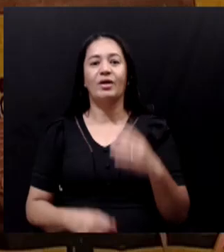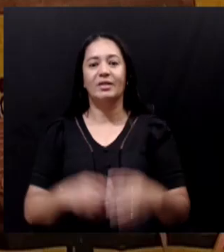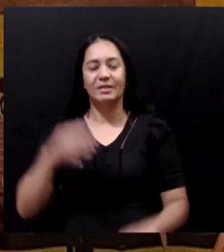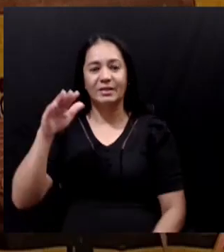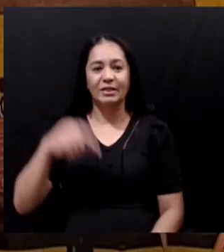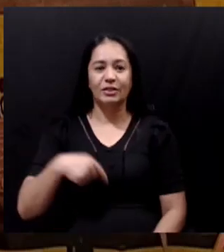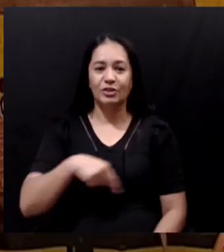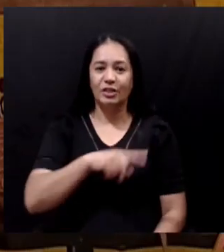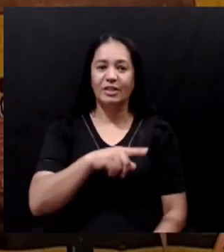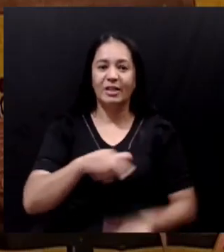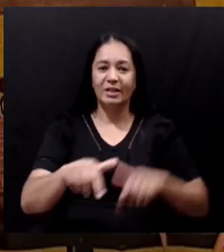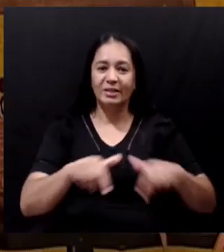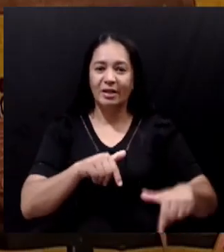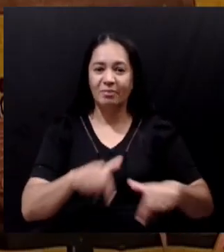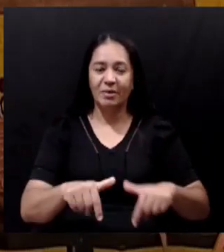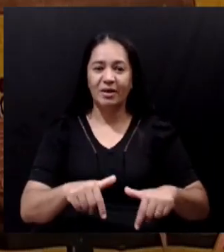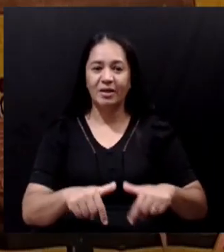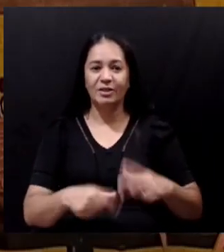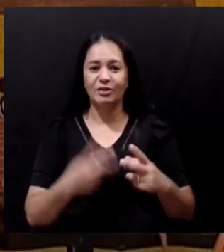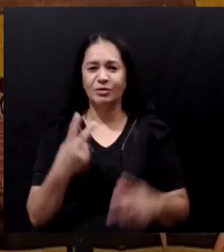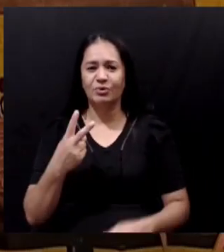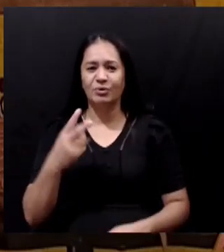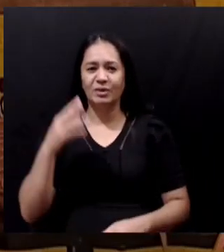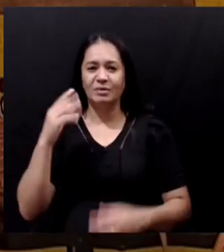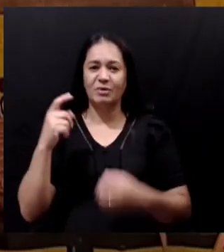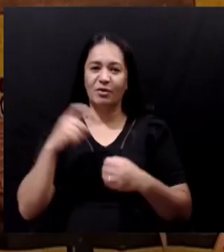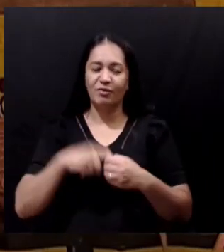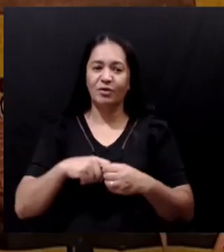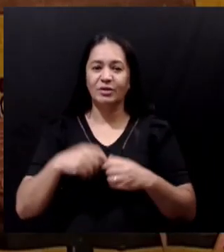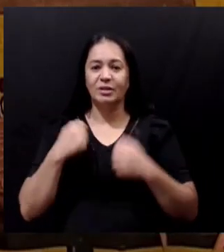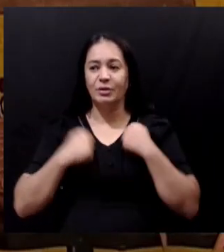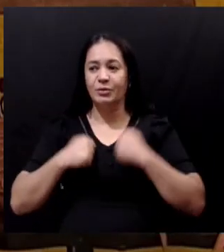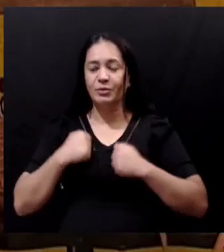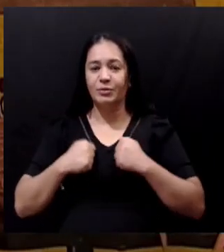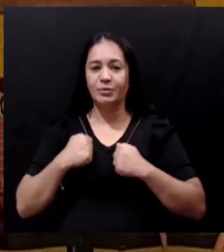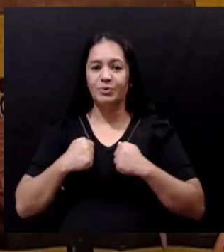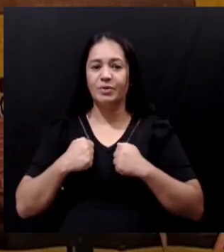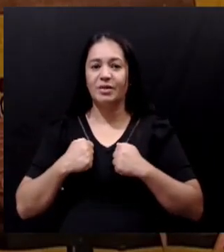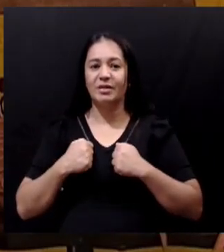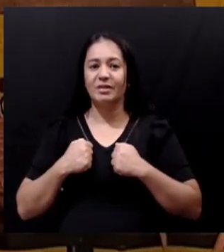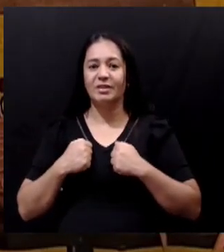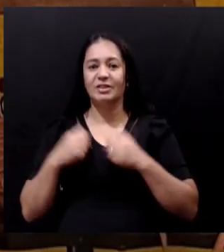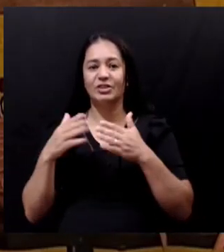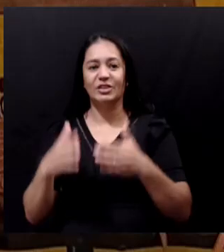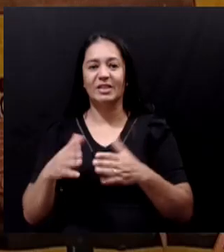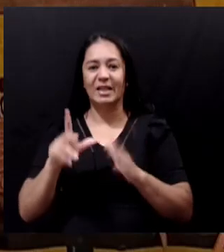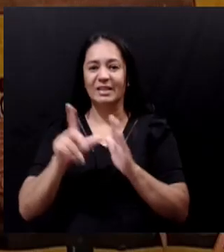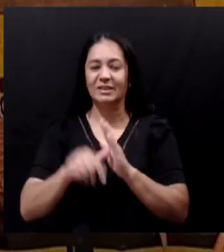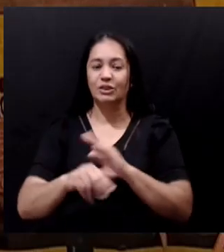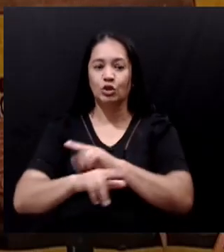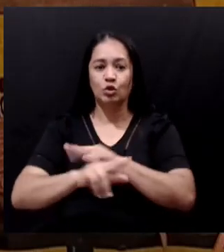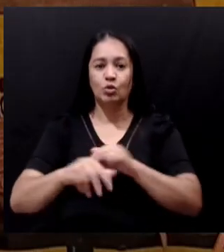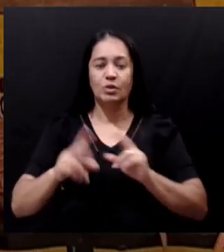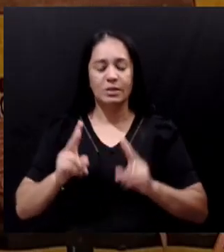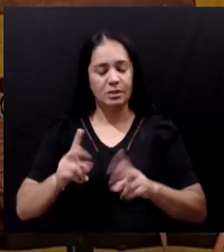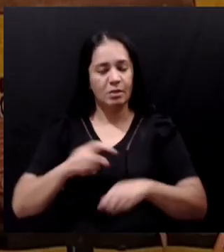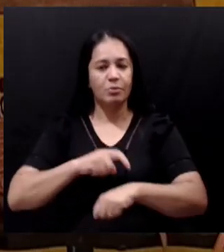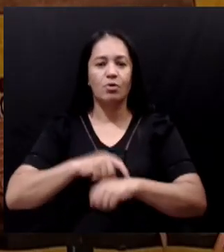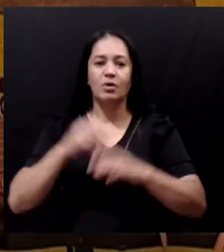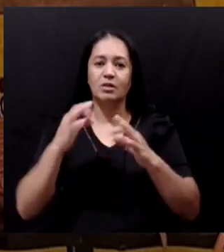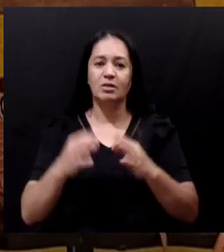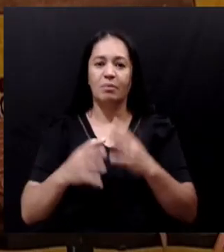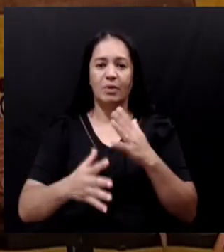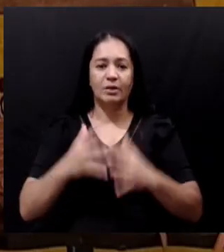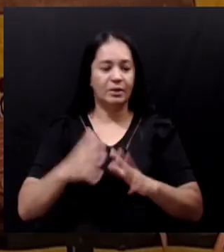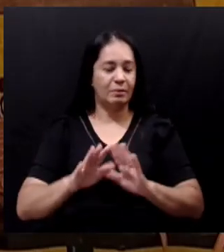quando dava as 2h30 eu vinha para casa, tomava banho e nunca cheguei atrasado lá, sempre mantendo o horário para não atrapalhar ninguém.